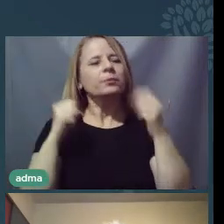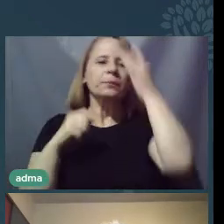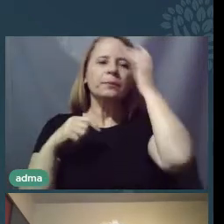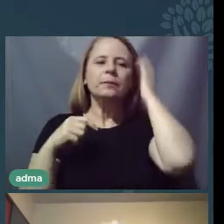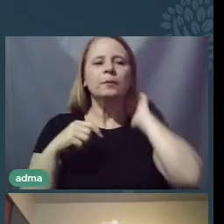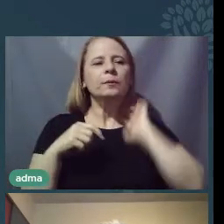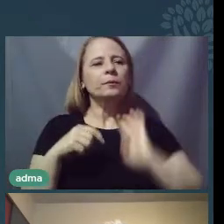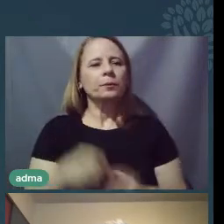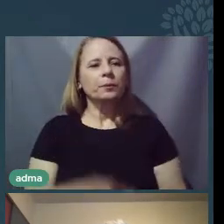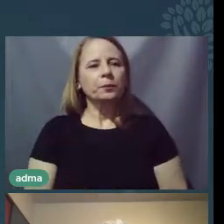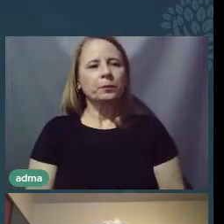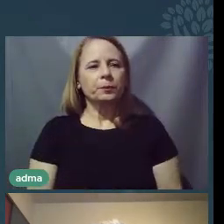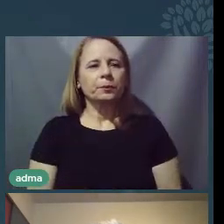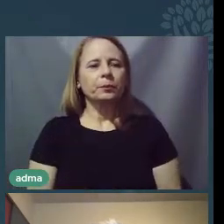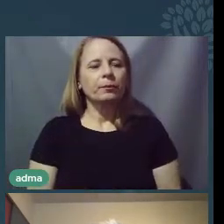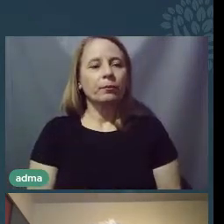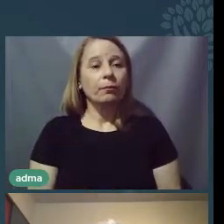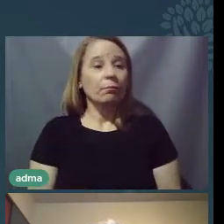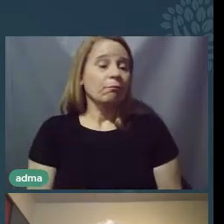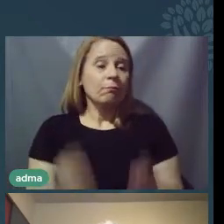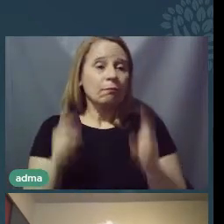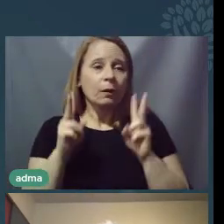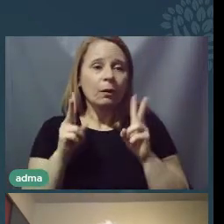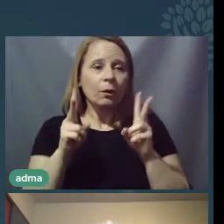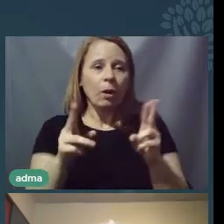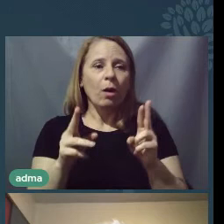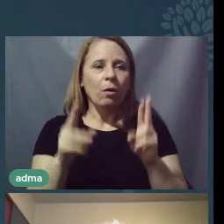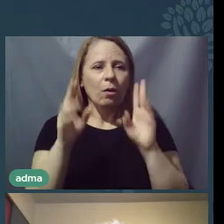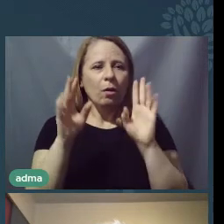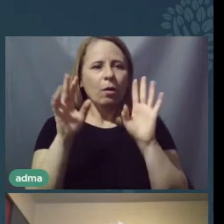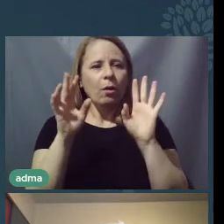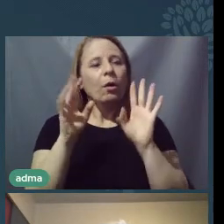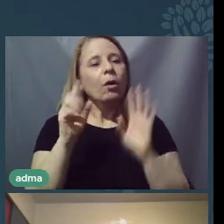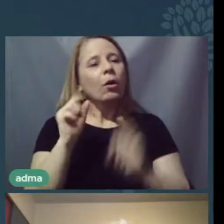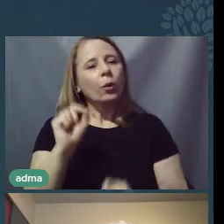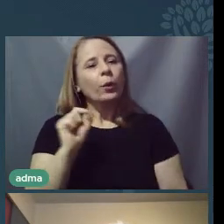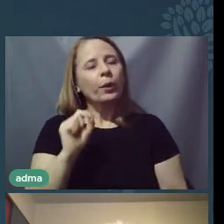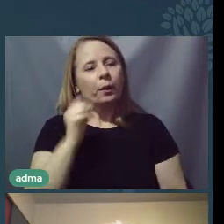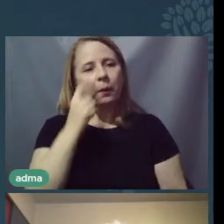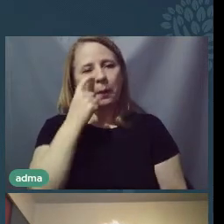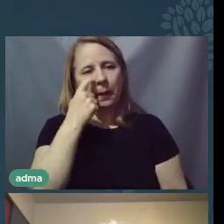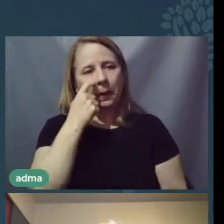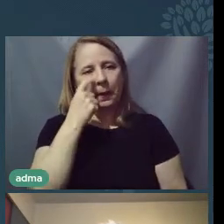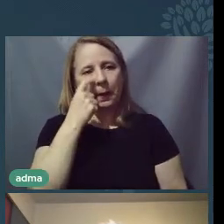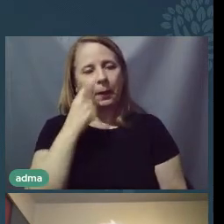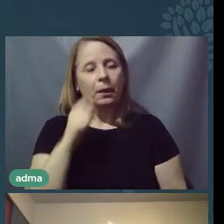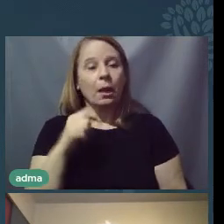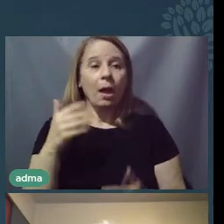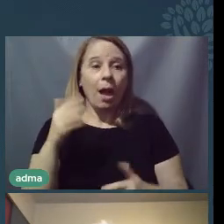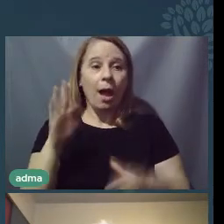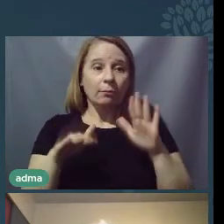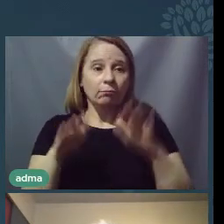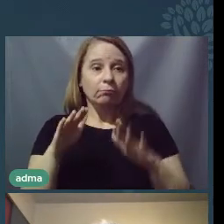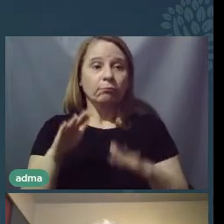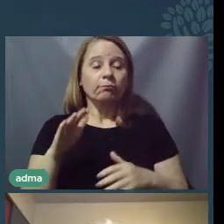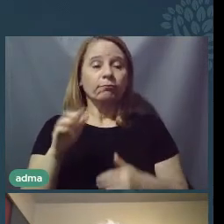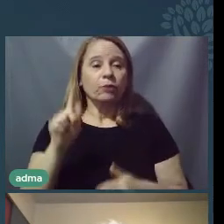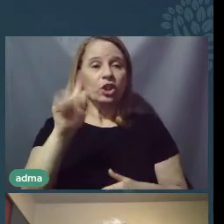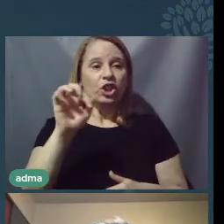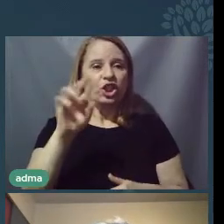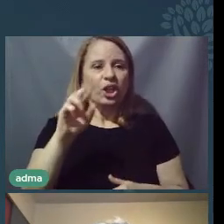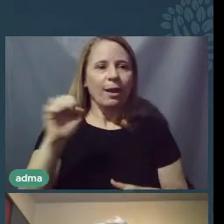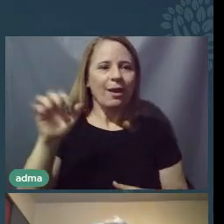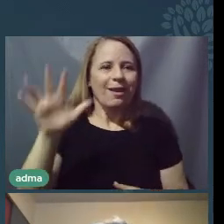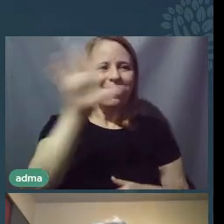físicas. O mesmo aconteceu para os parâmetros espirométricos. De um modo geral, então, vocês